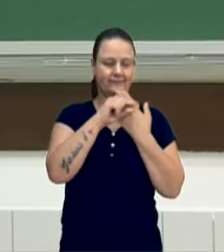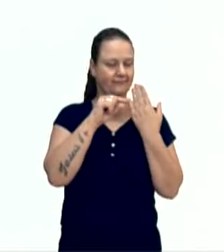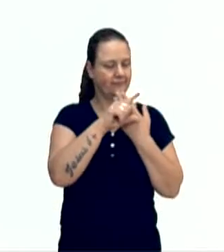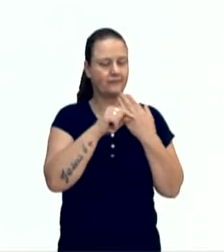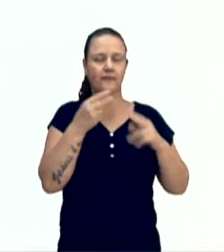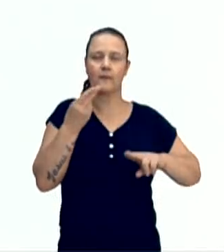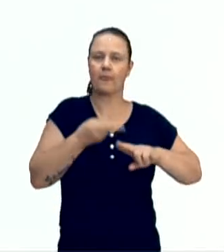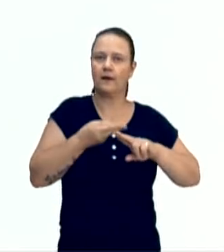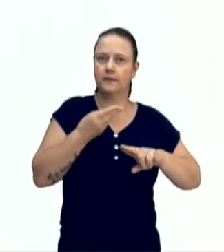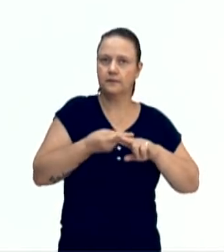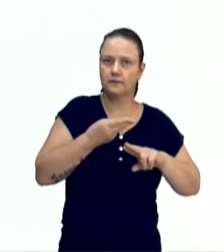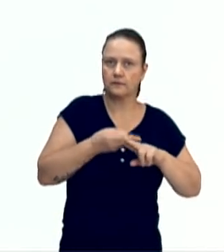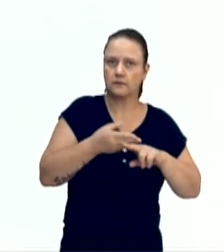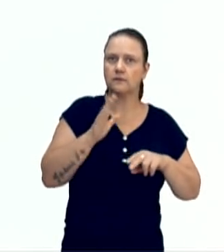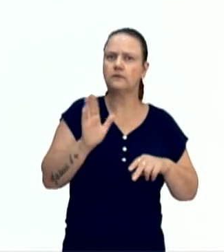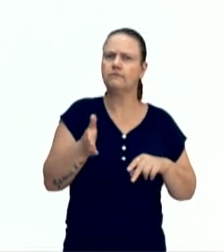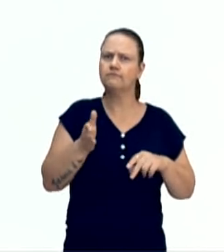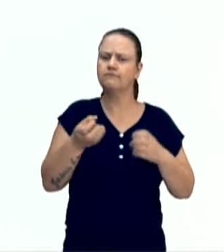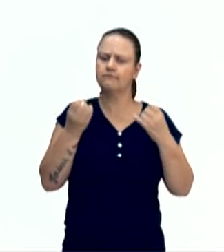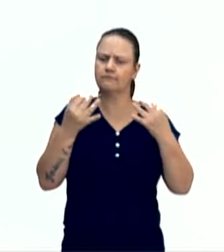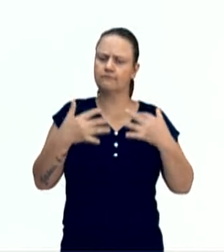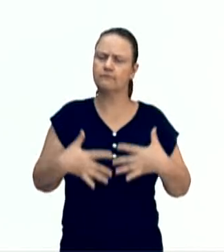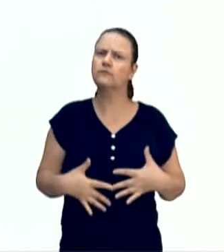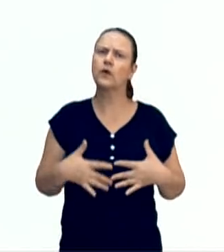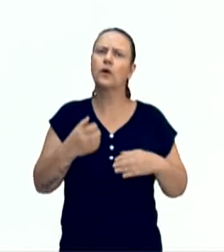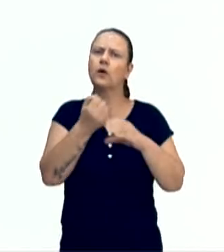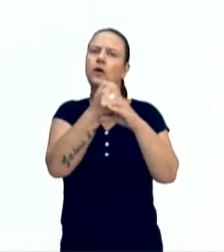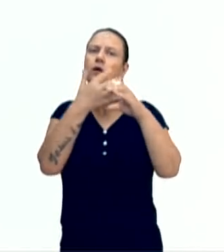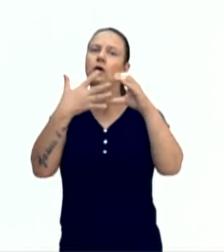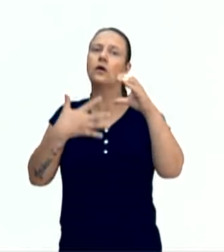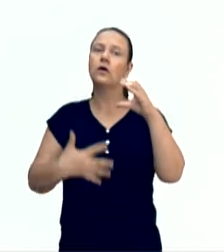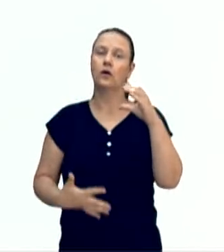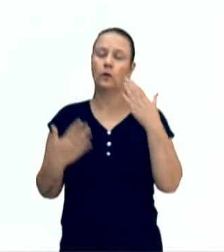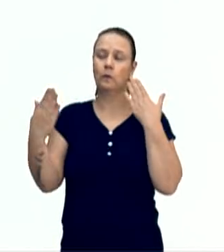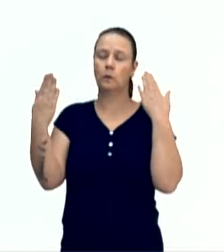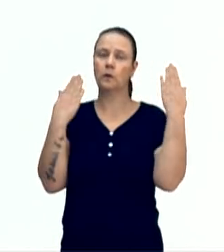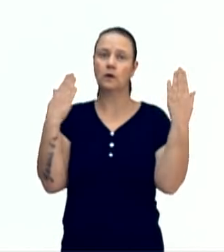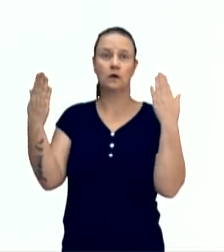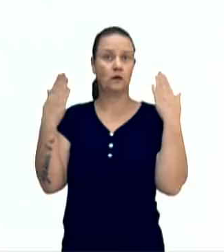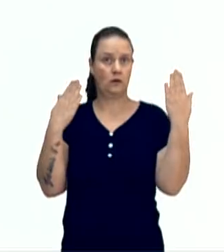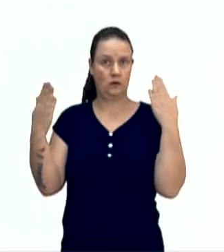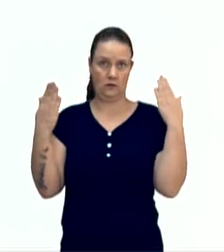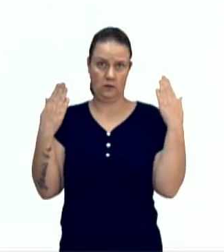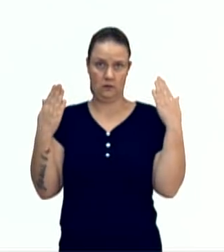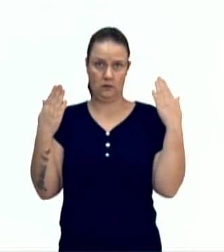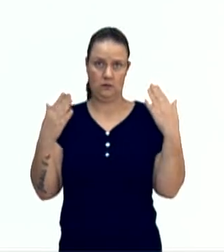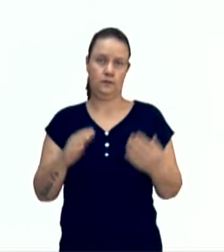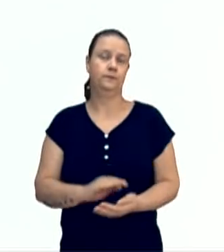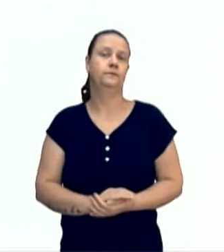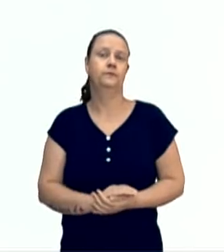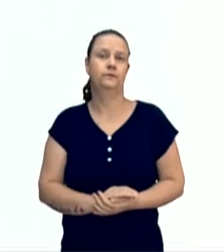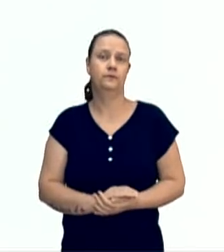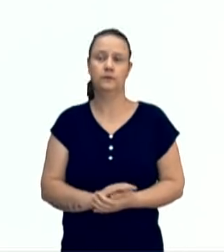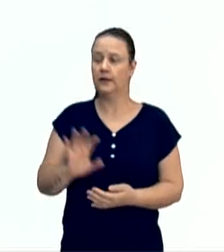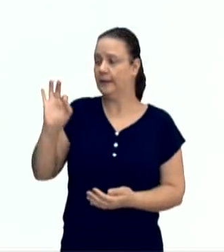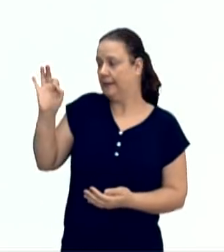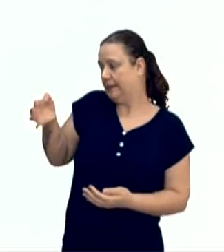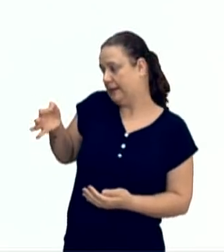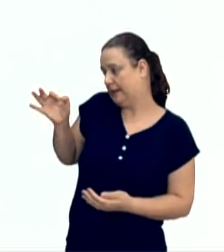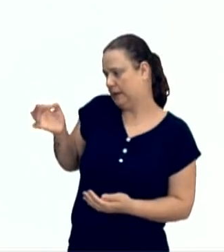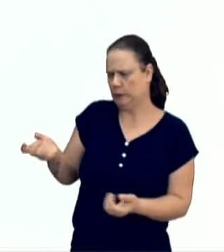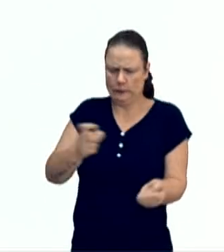utiliza também, que eu já comentei, as características psicológicas, tudo bem?